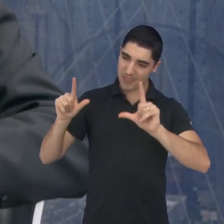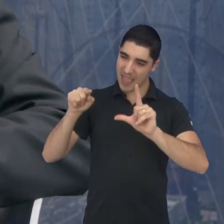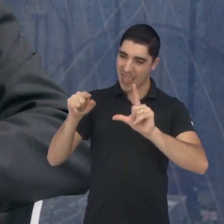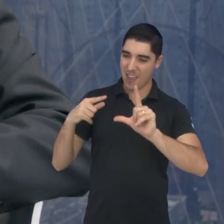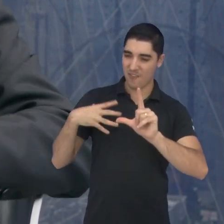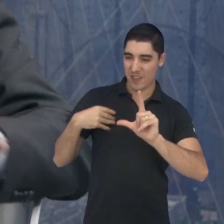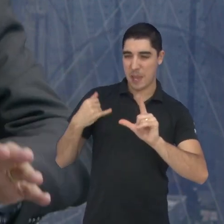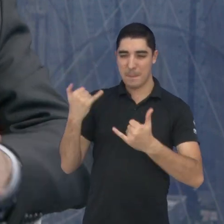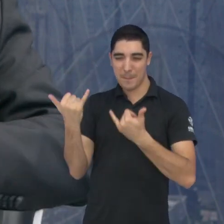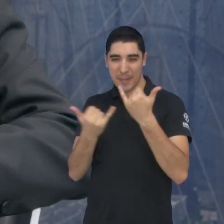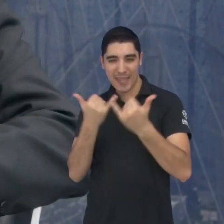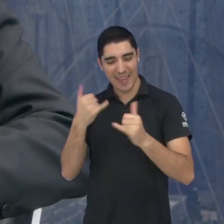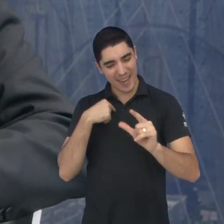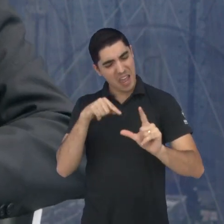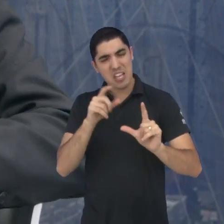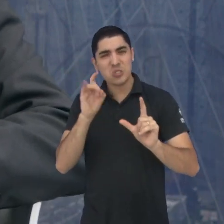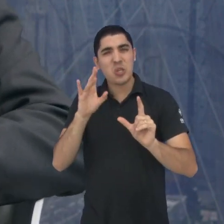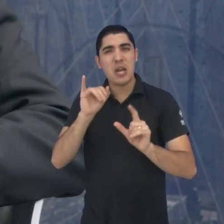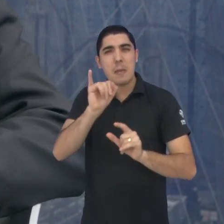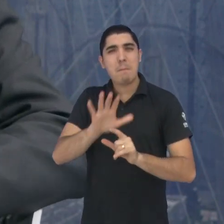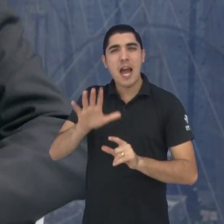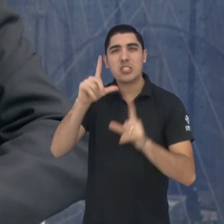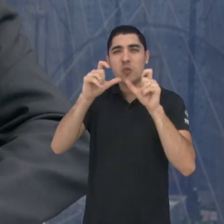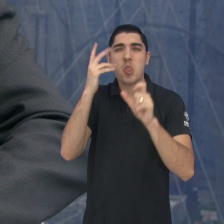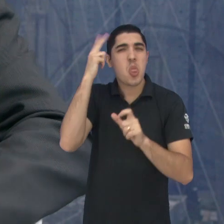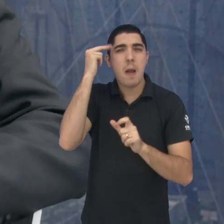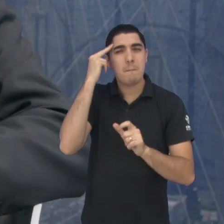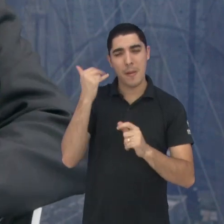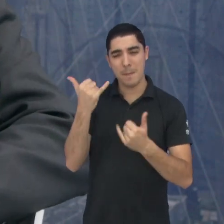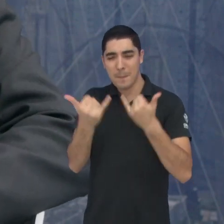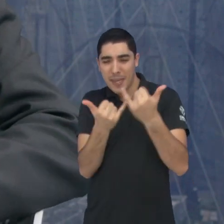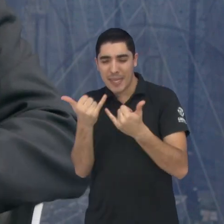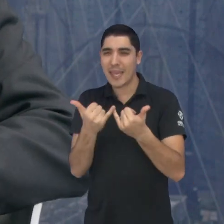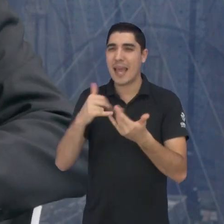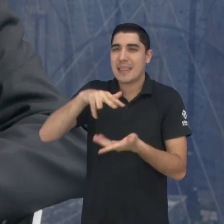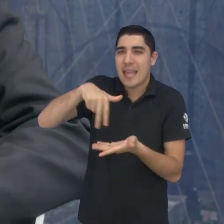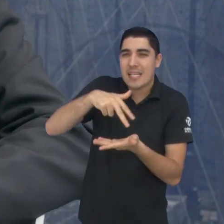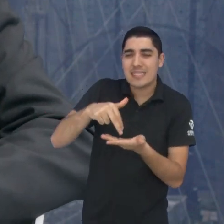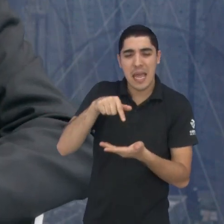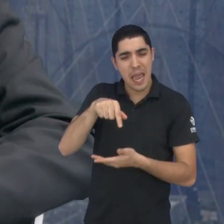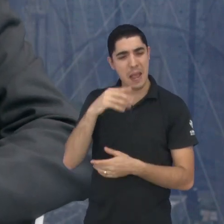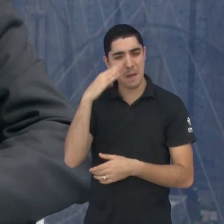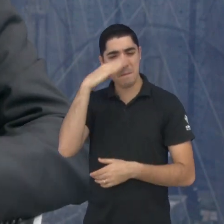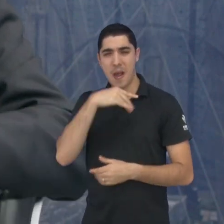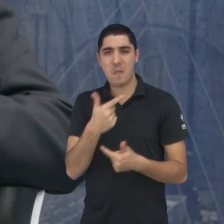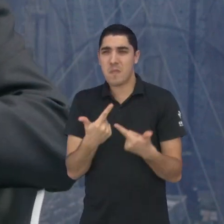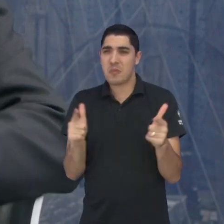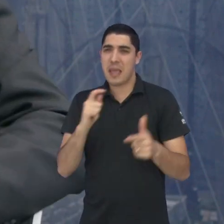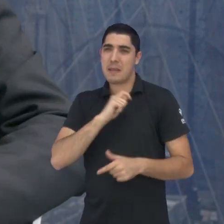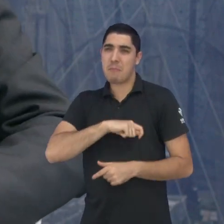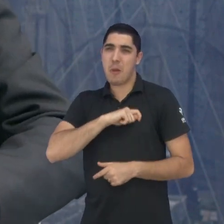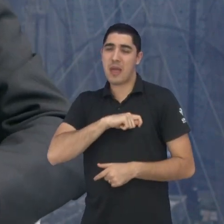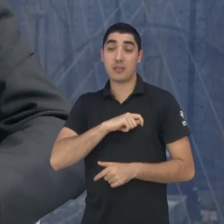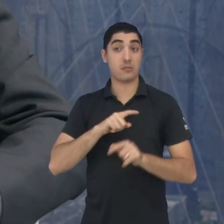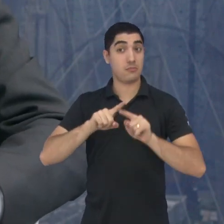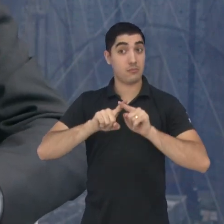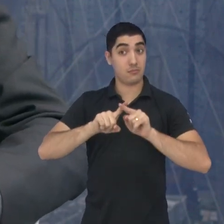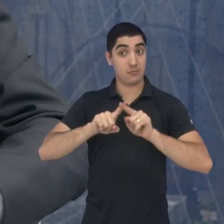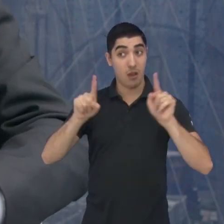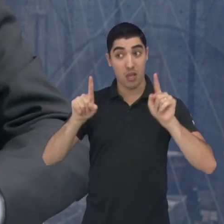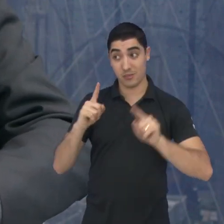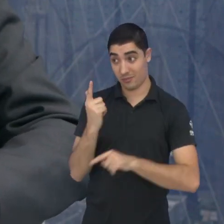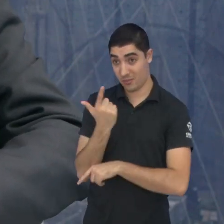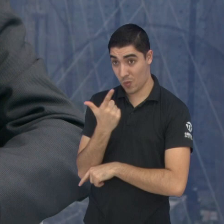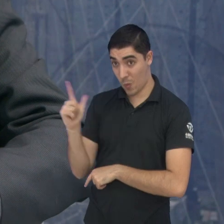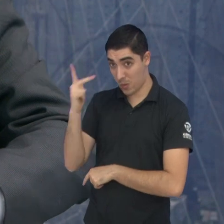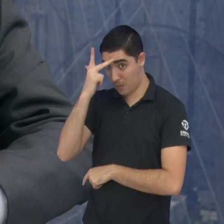filho dançando, da filha dançando, e achar que aquela imagem não tem malícia nenhuma, é uma imagem inocente. Mas não é da forma como